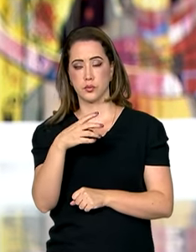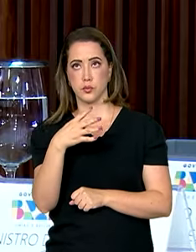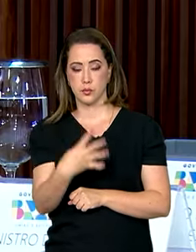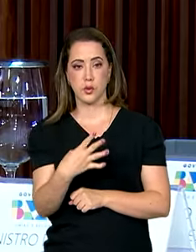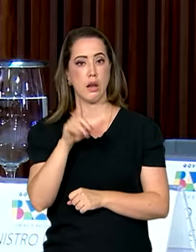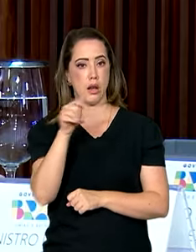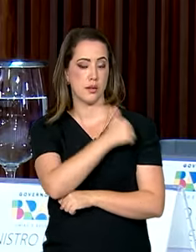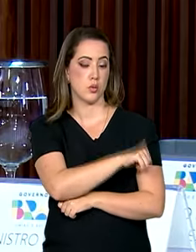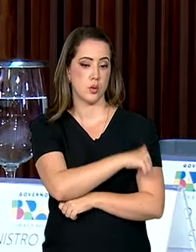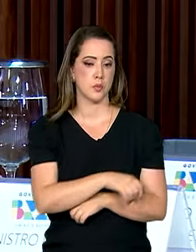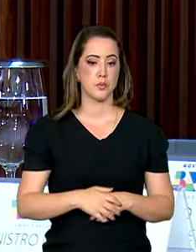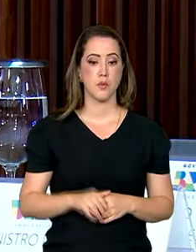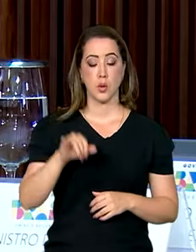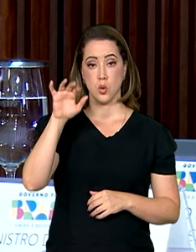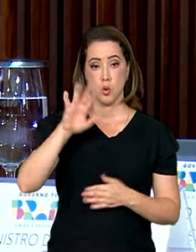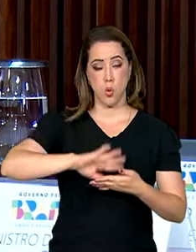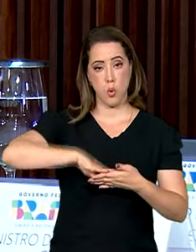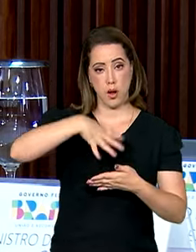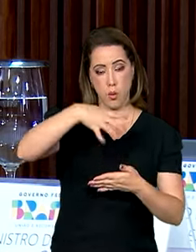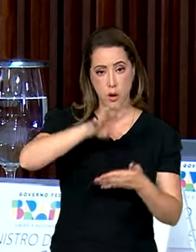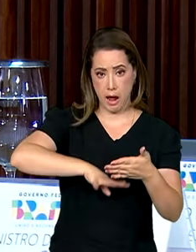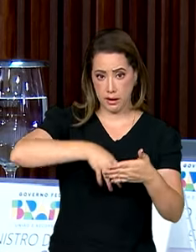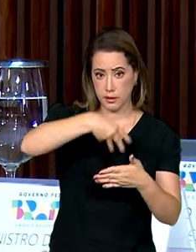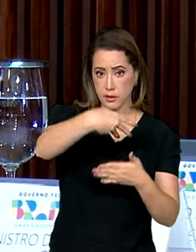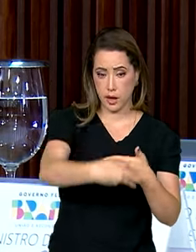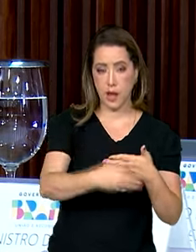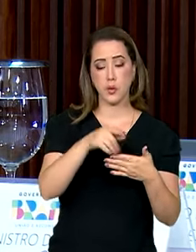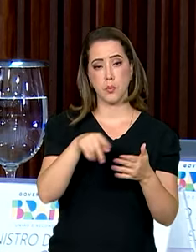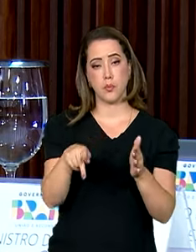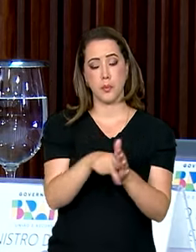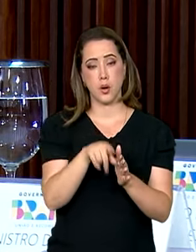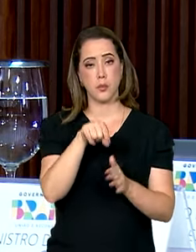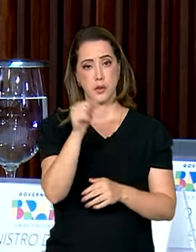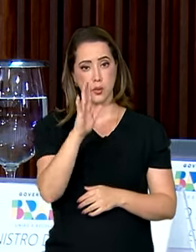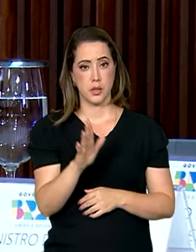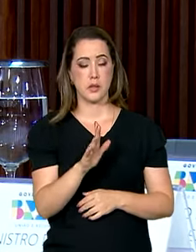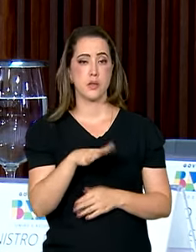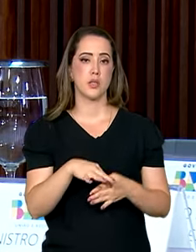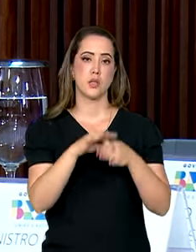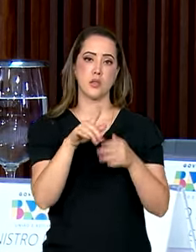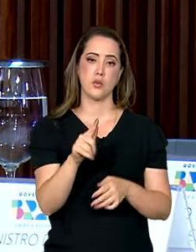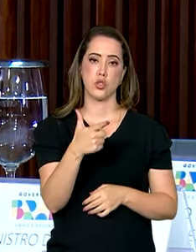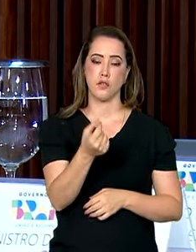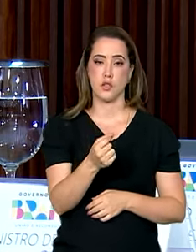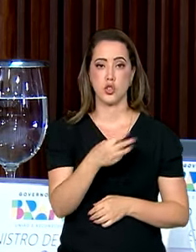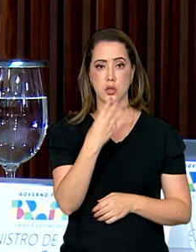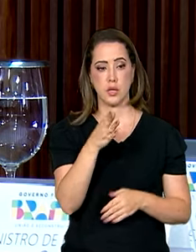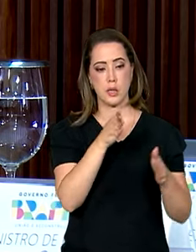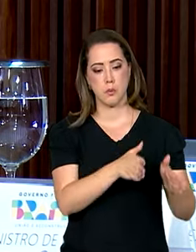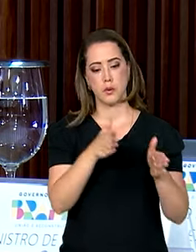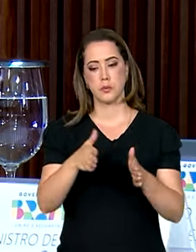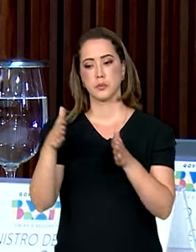de Janeiro o calendário geral da presidência brasileira do G20 prevê três fases uma primeira fase